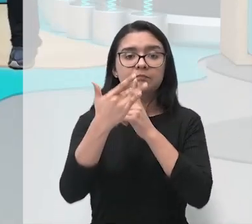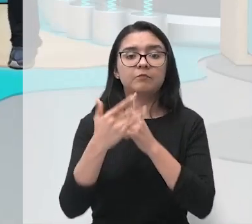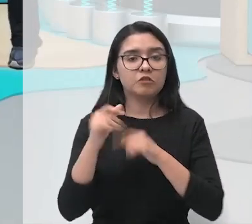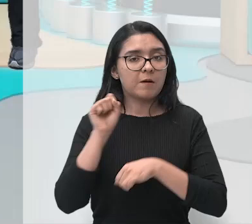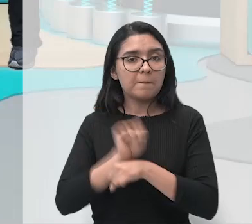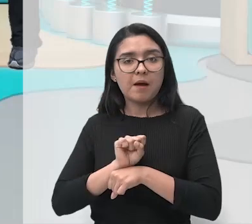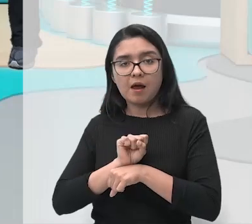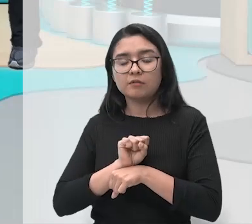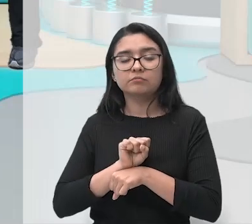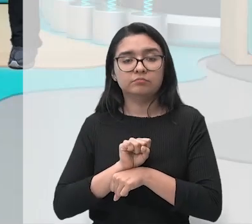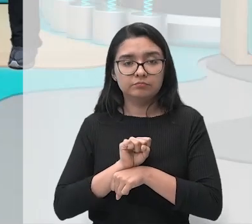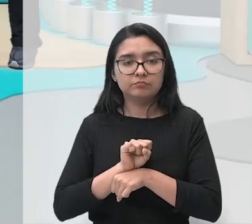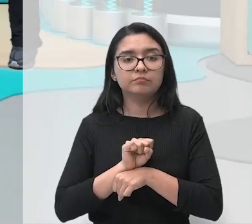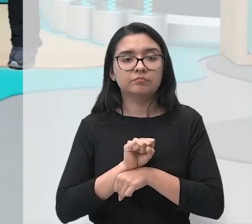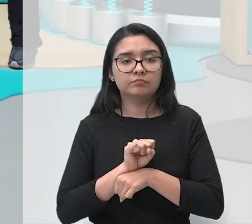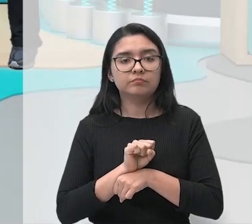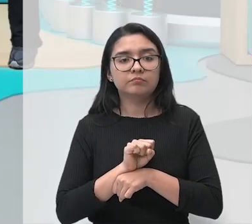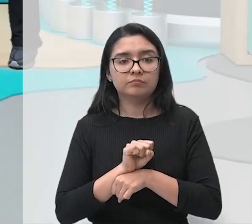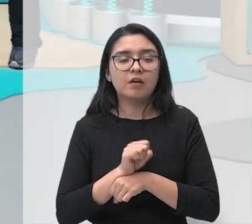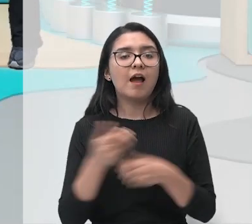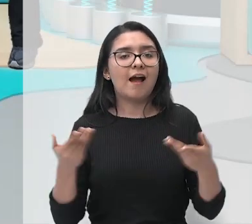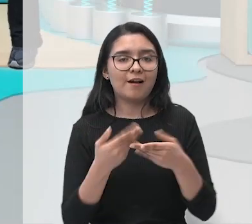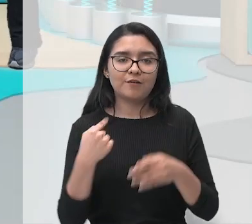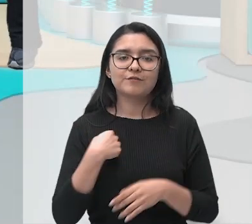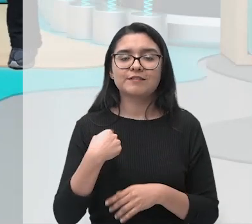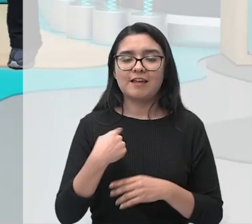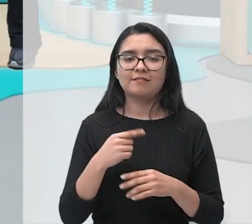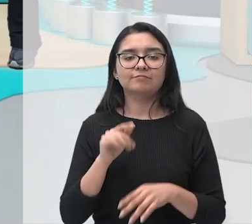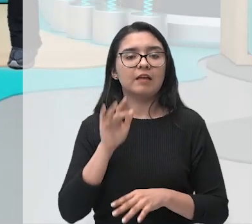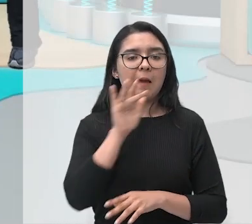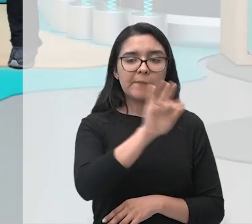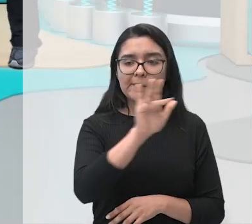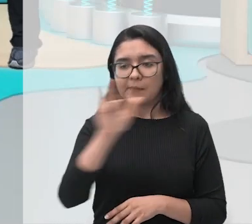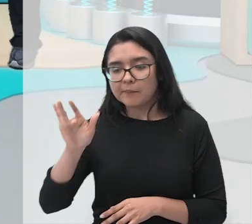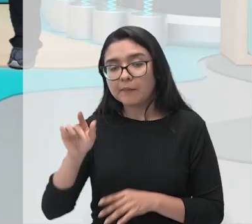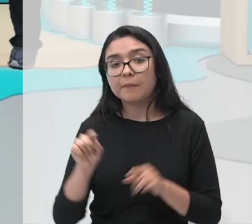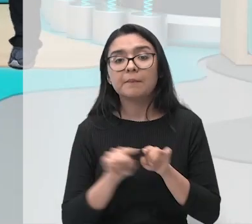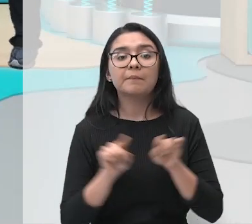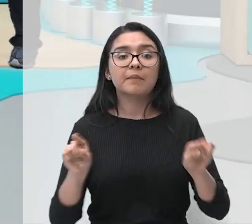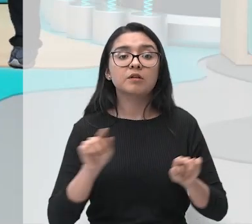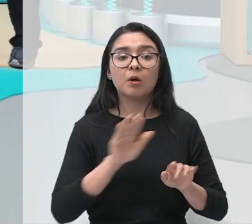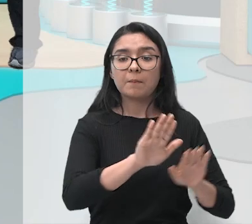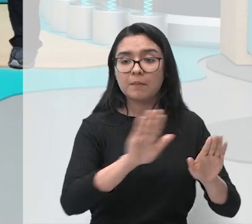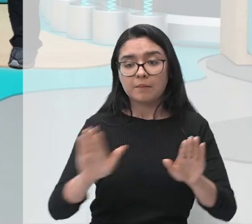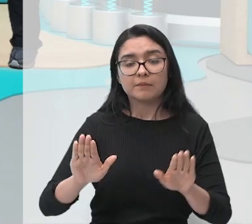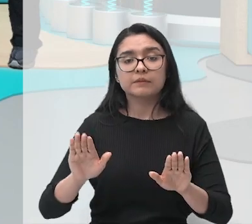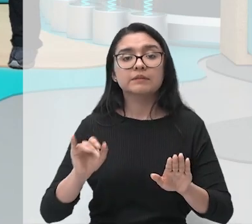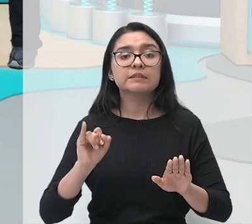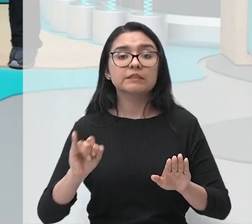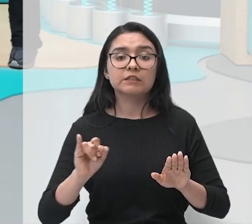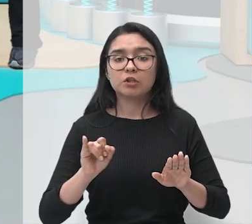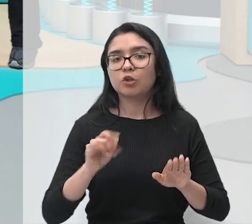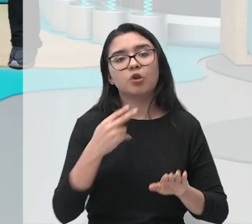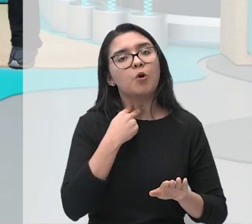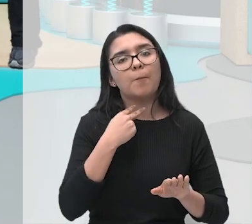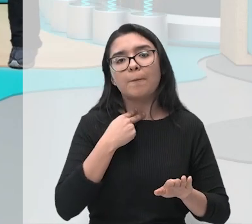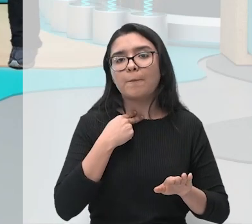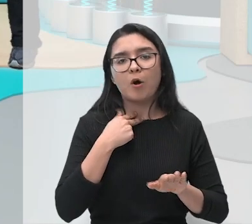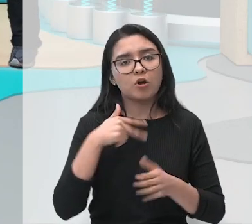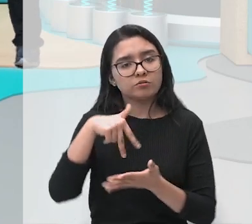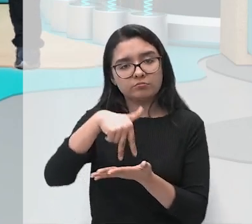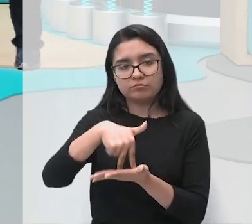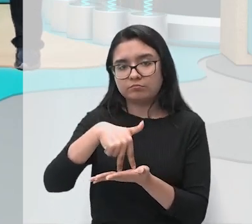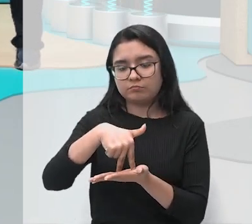fica parado, você vira um pegador, mas você só pode tocar os demais sem movimentar o seu